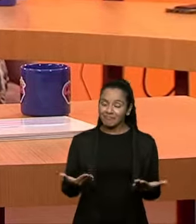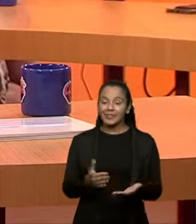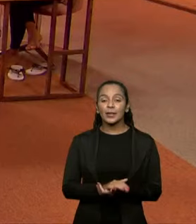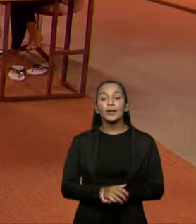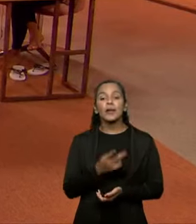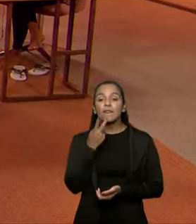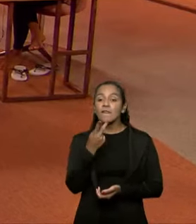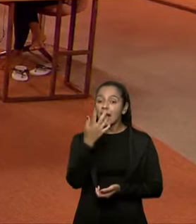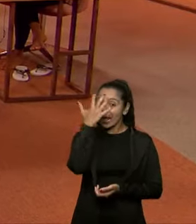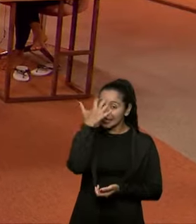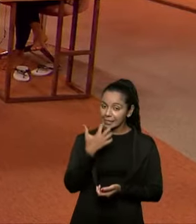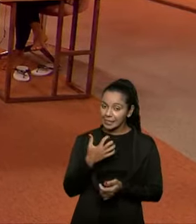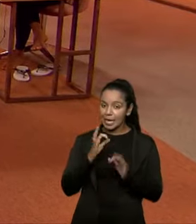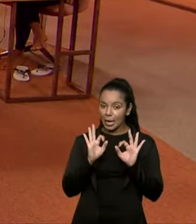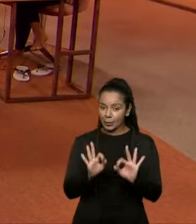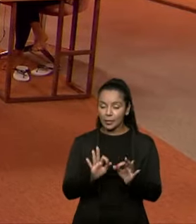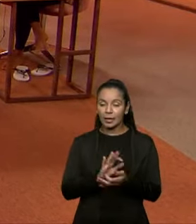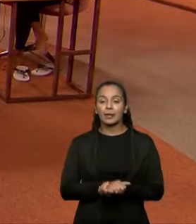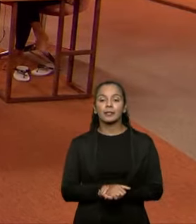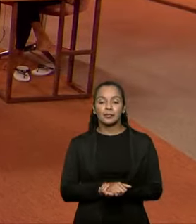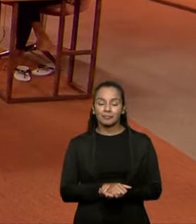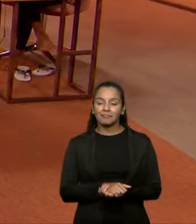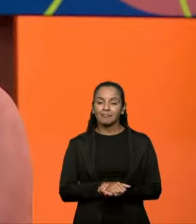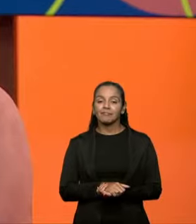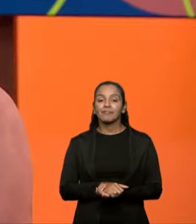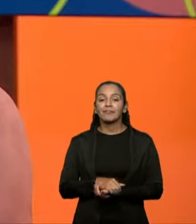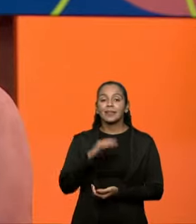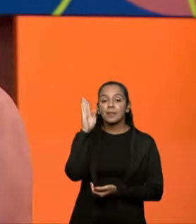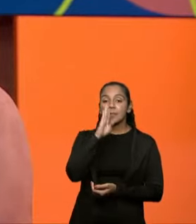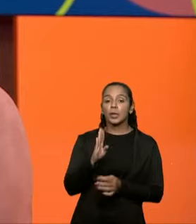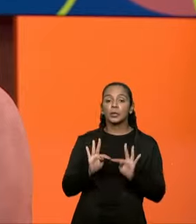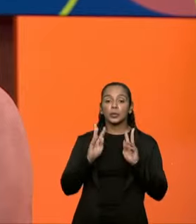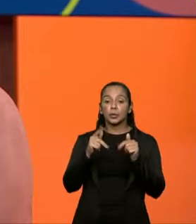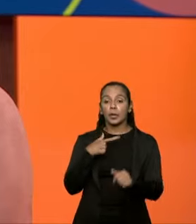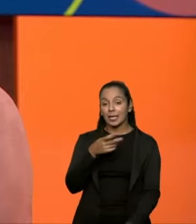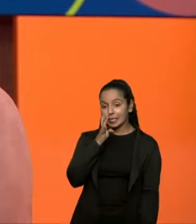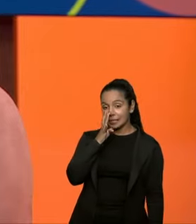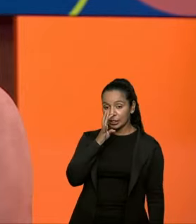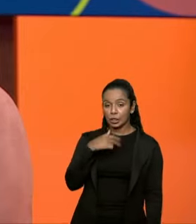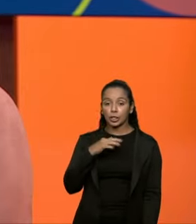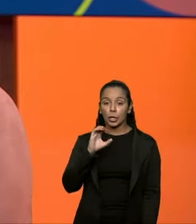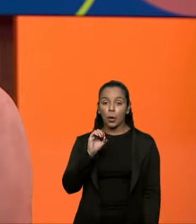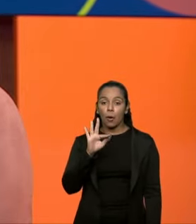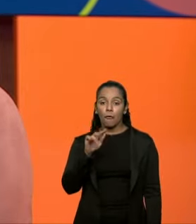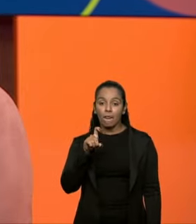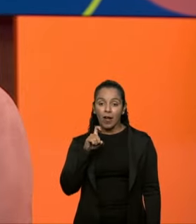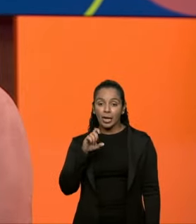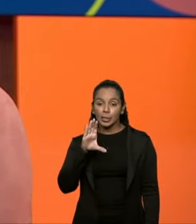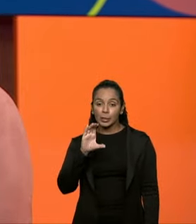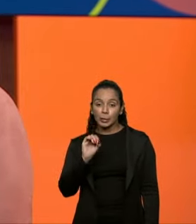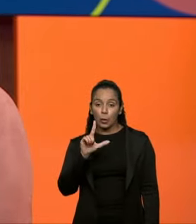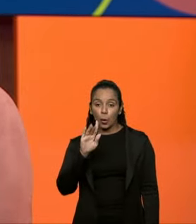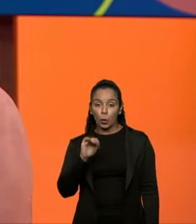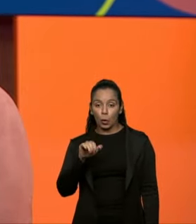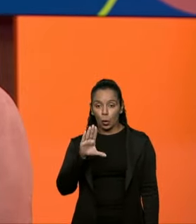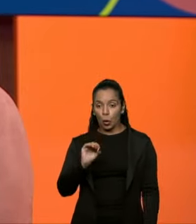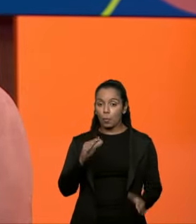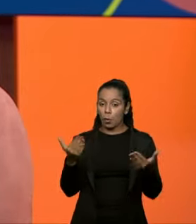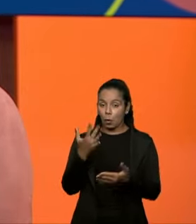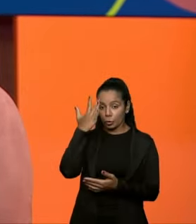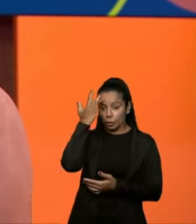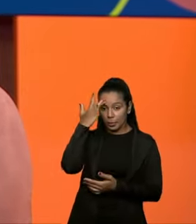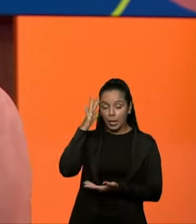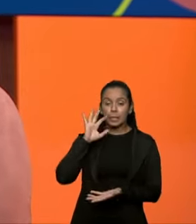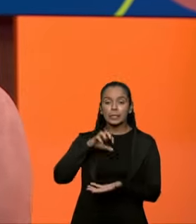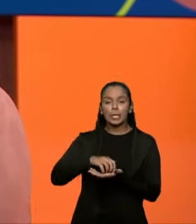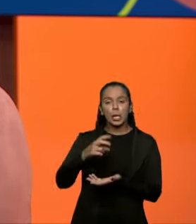também. Vamos falar Brasil sério, todo, né? Porque... Brasil todo vai assistir um fax pra Colombo, da Denise Stoclo. Só hoje e amanhã, no Centro Cultural São